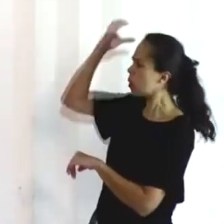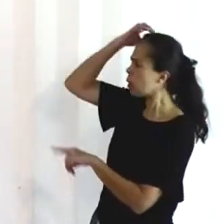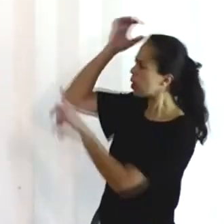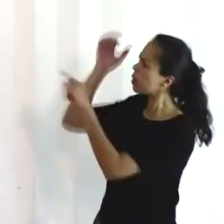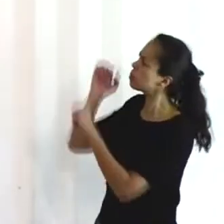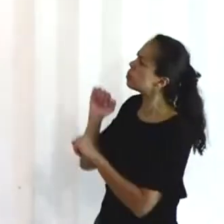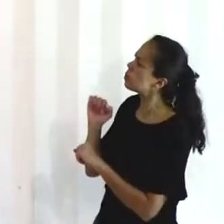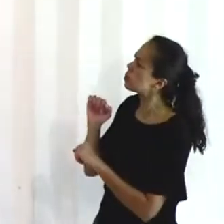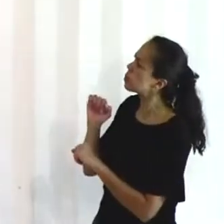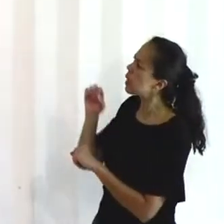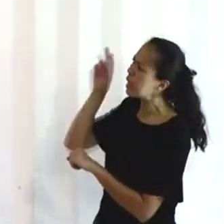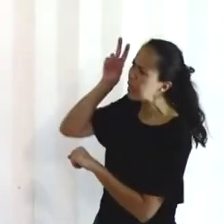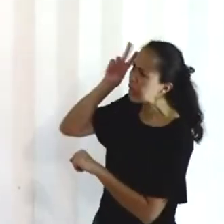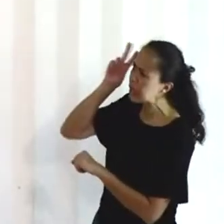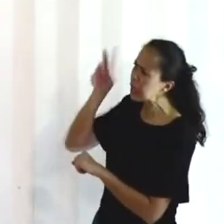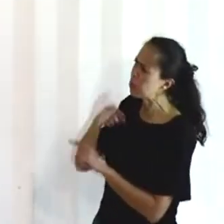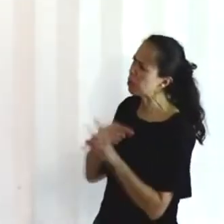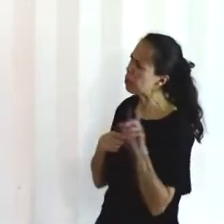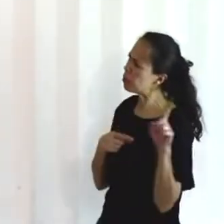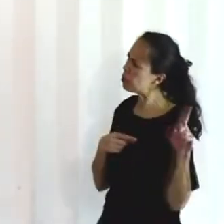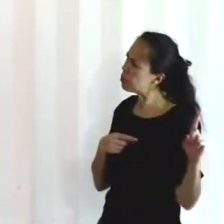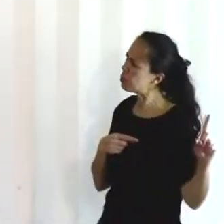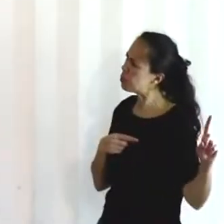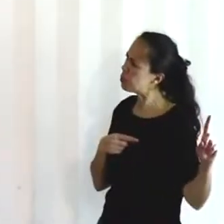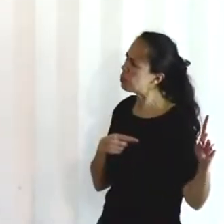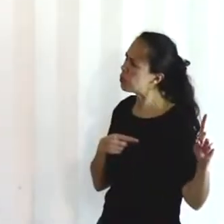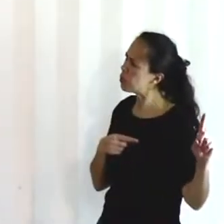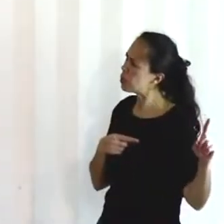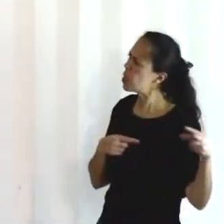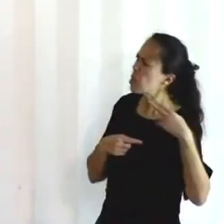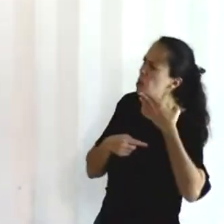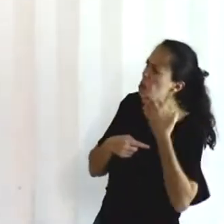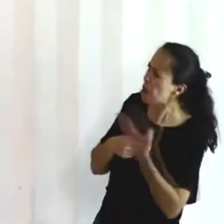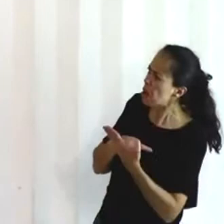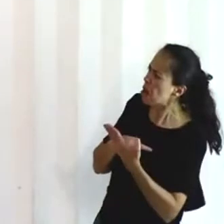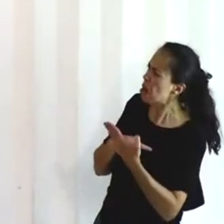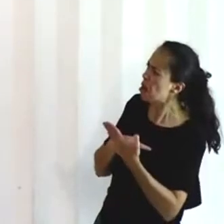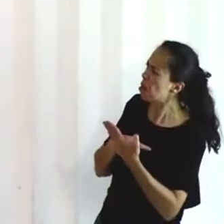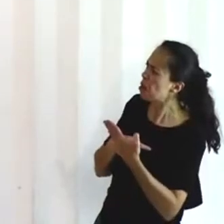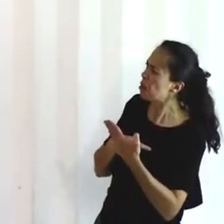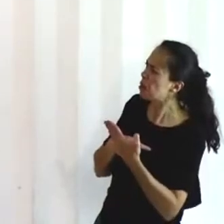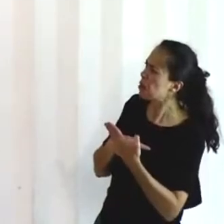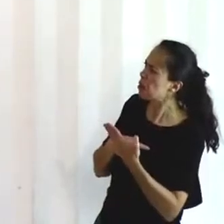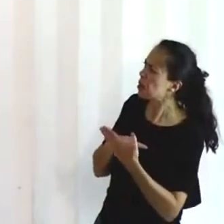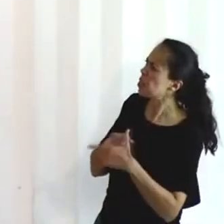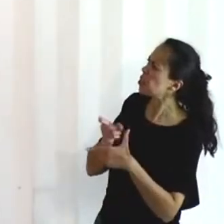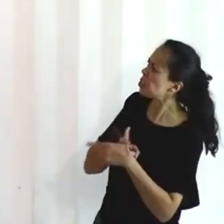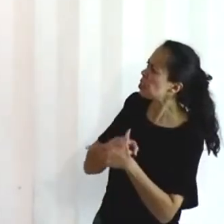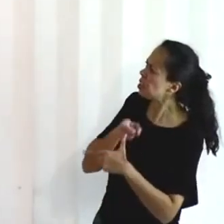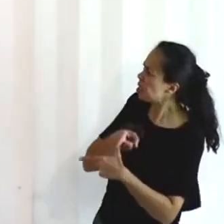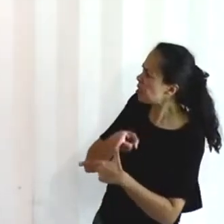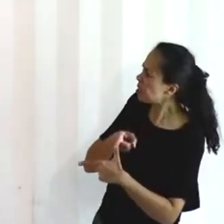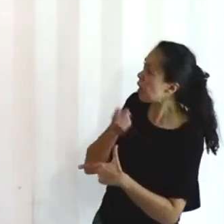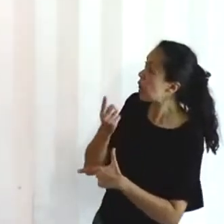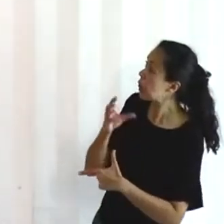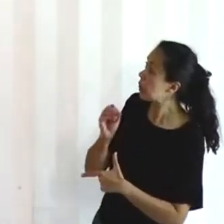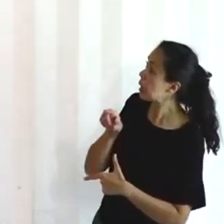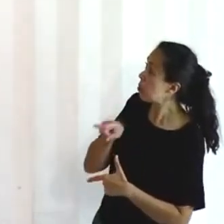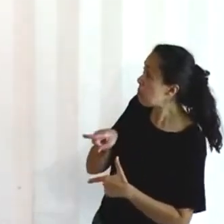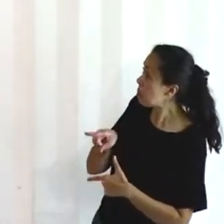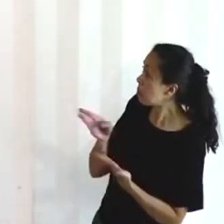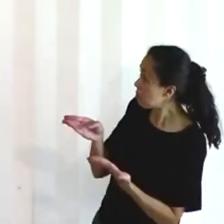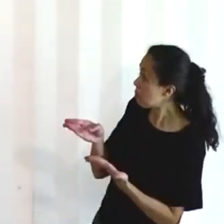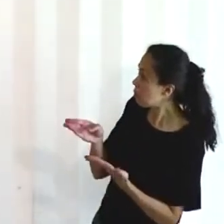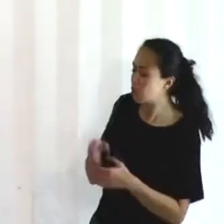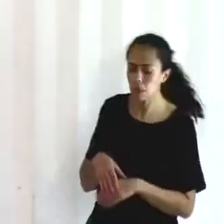que o Senhor perdoou uma dívida enorme? O Senhor fez uma boa ação. O Senhor sabia que ele não fez o mesmo com alguém que devia